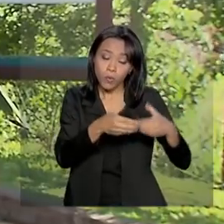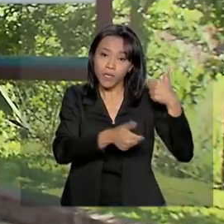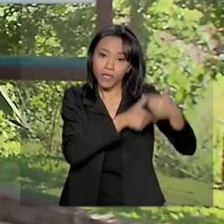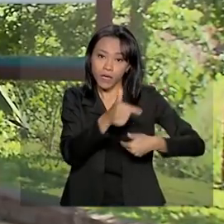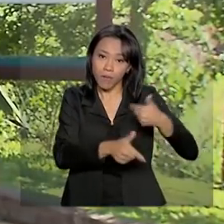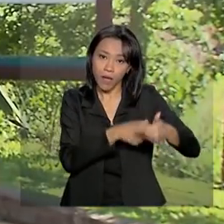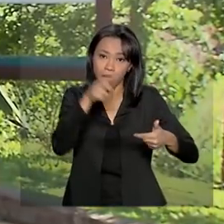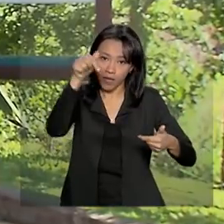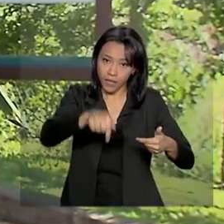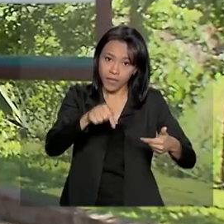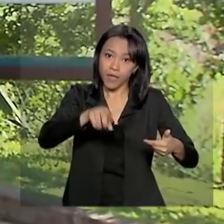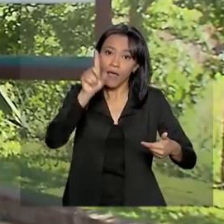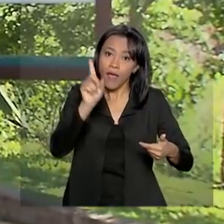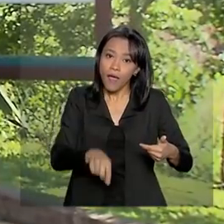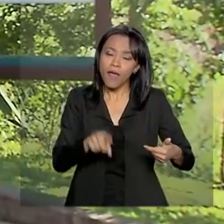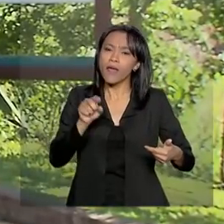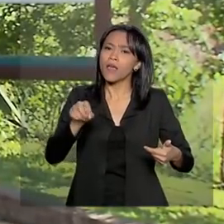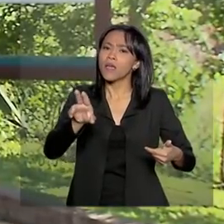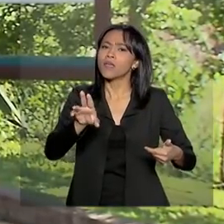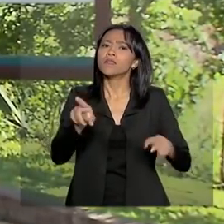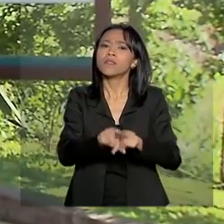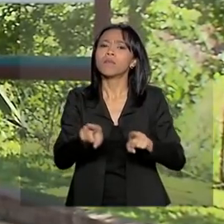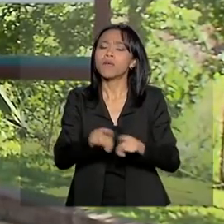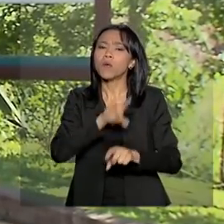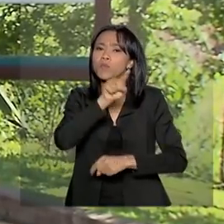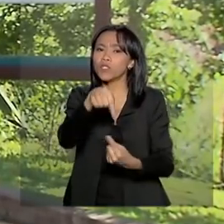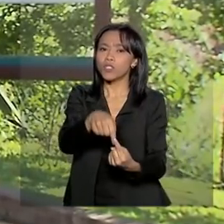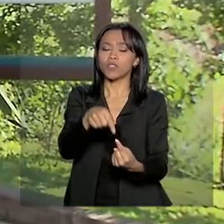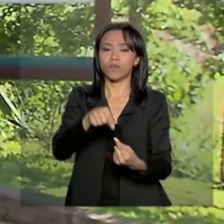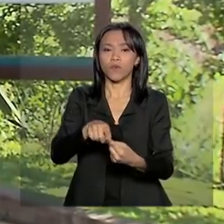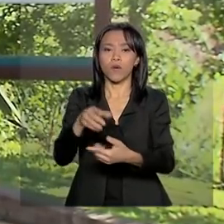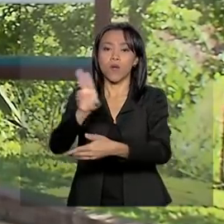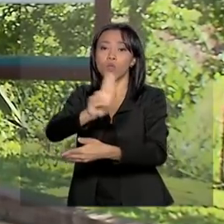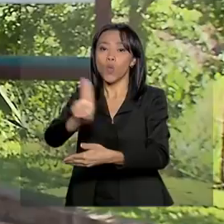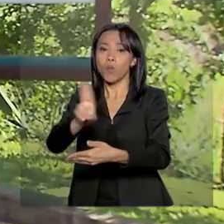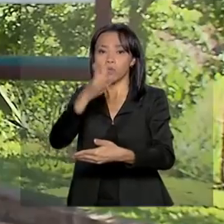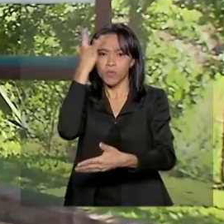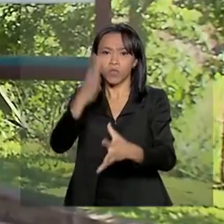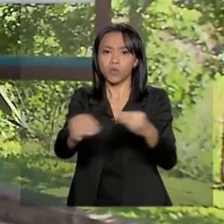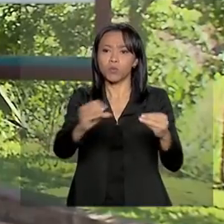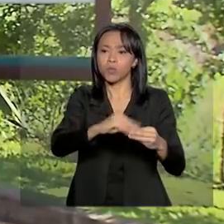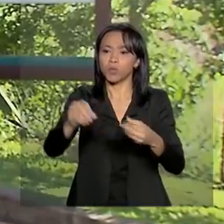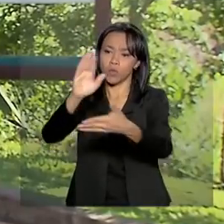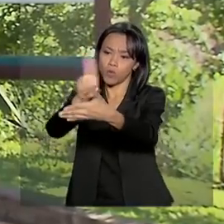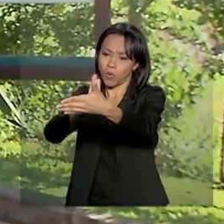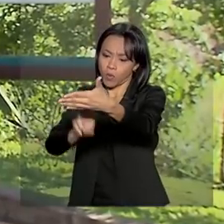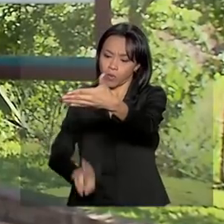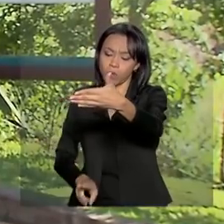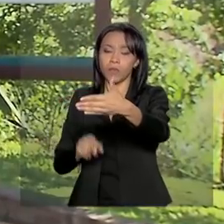local é também unificar a lista de desaparecidos. Até então, havia uma lista da empresa